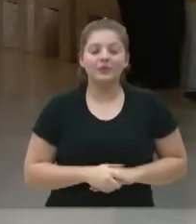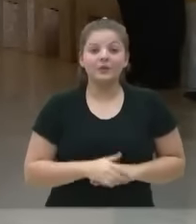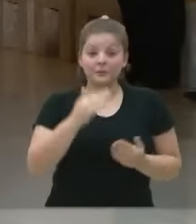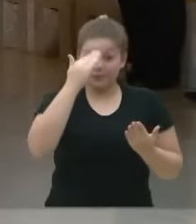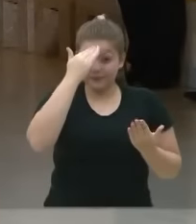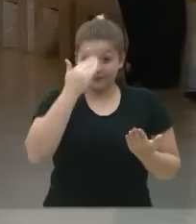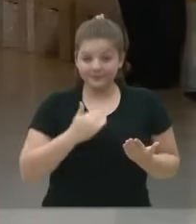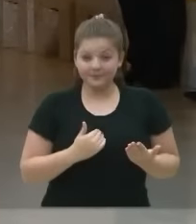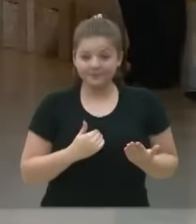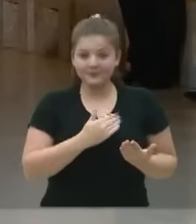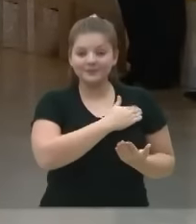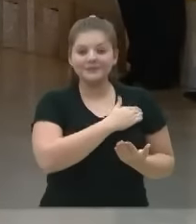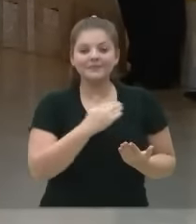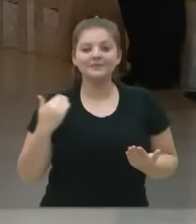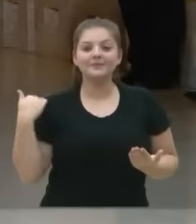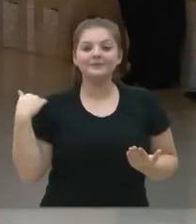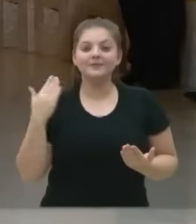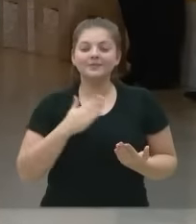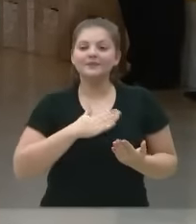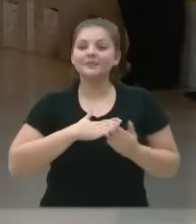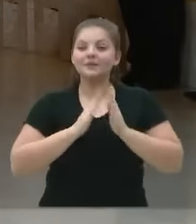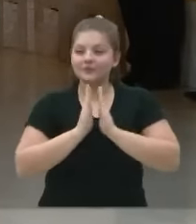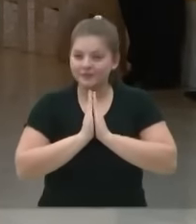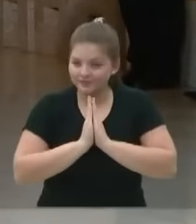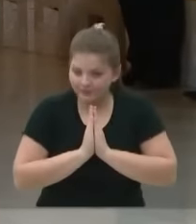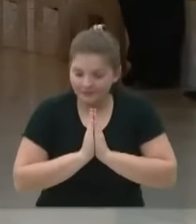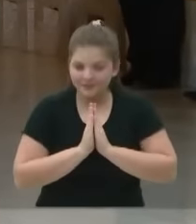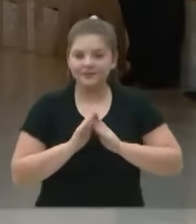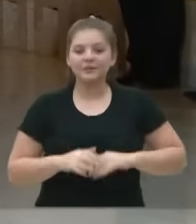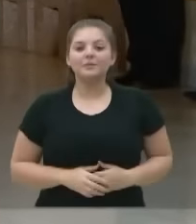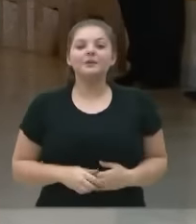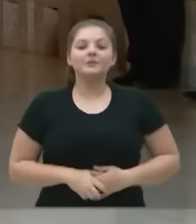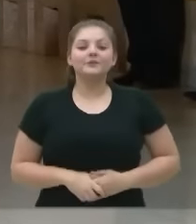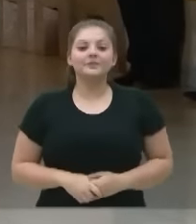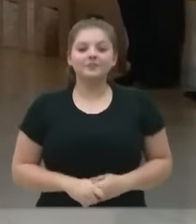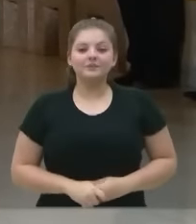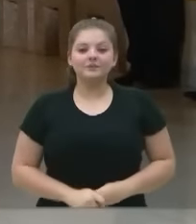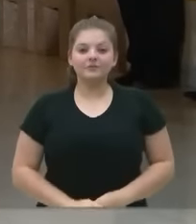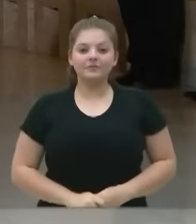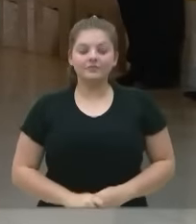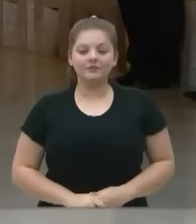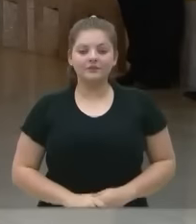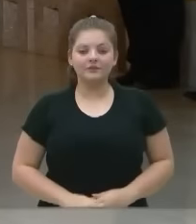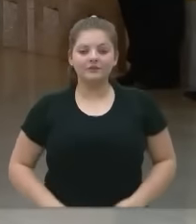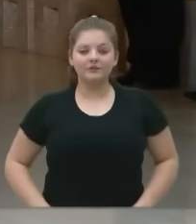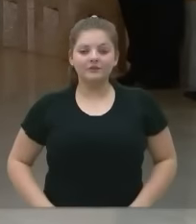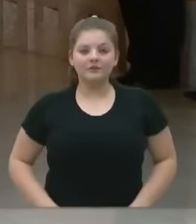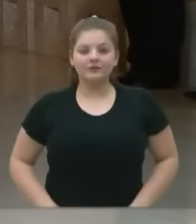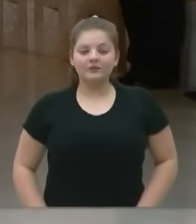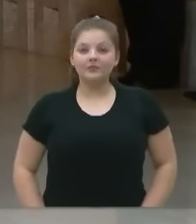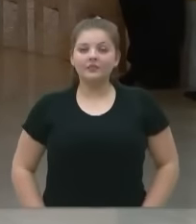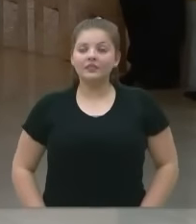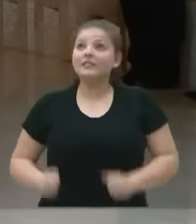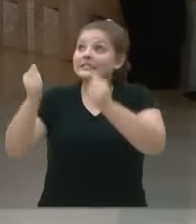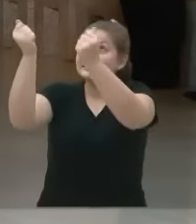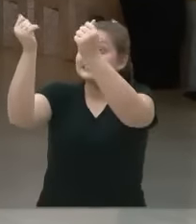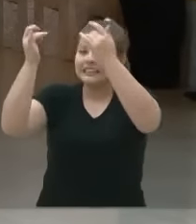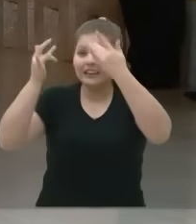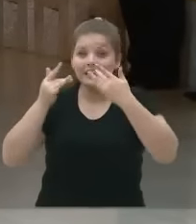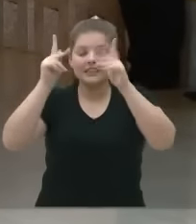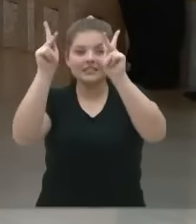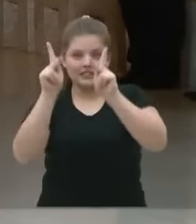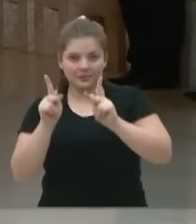Em nome do Pai, do Filho, do Espírito Santo. Amém. Que a graça, a